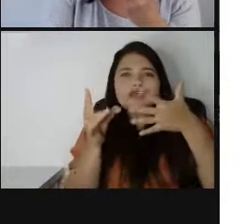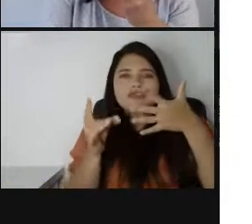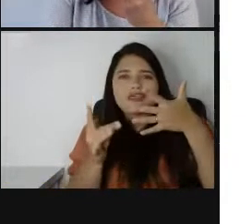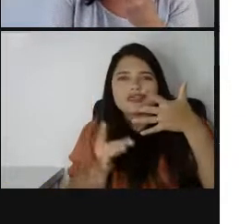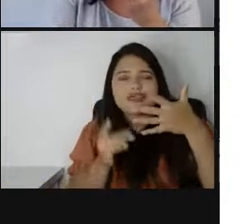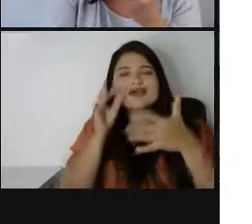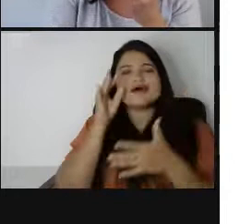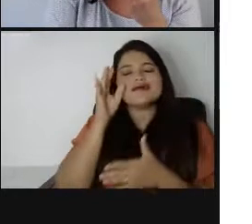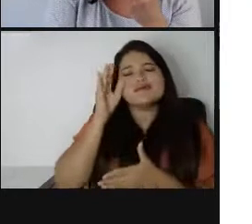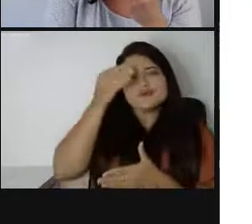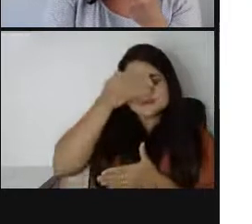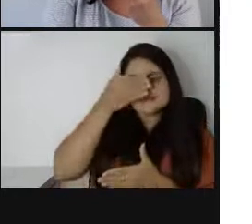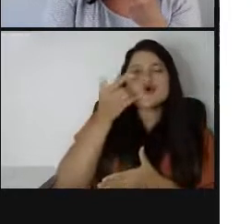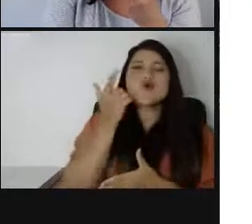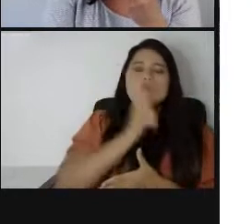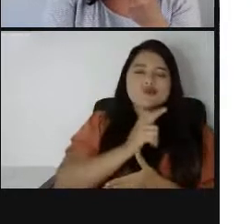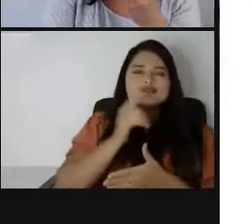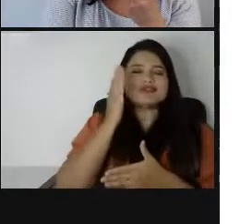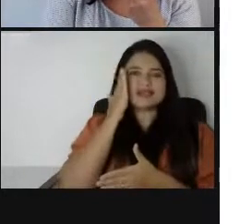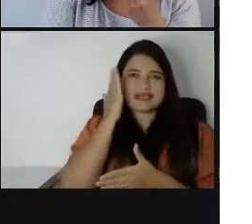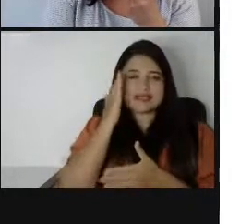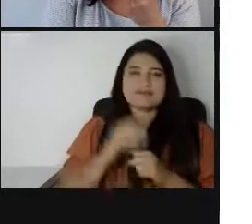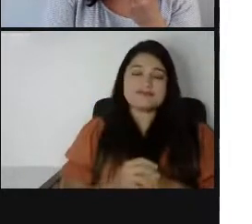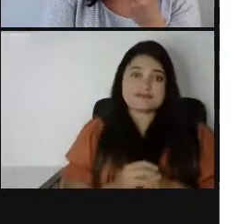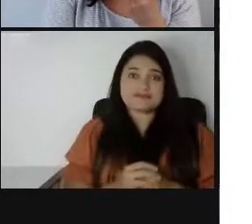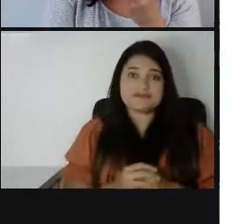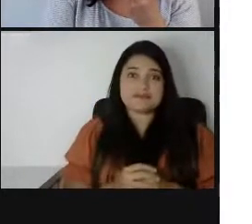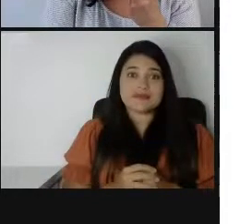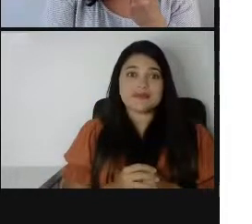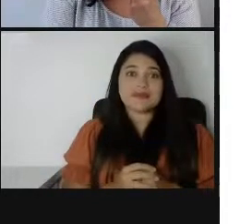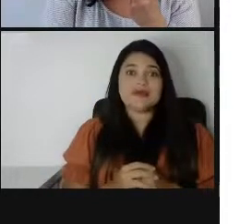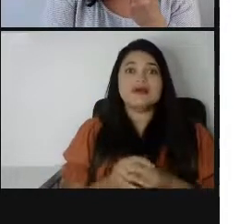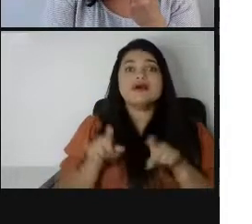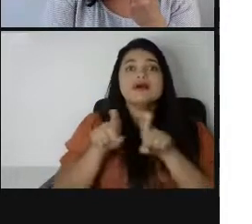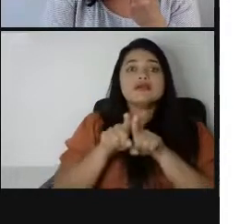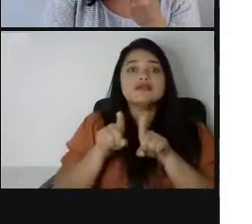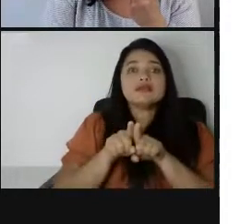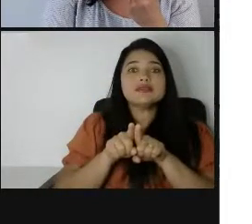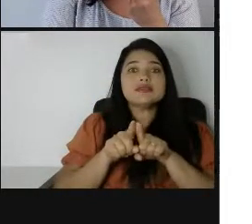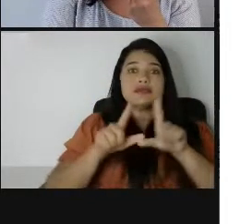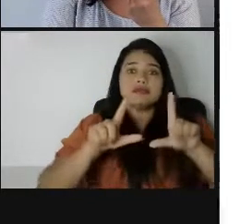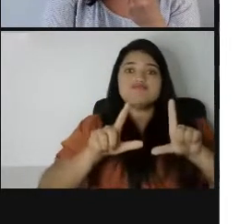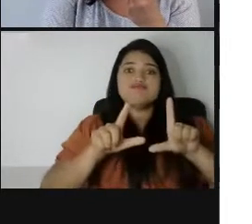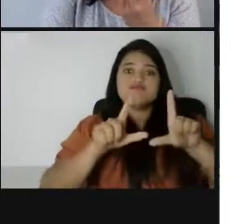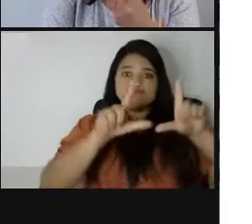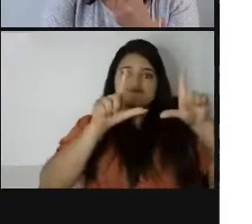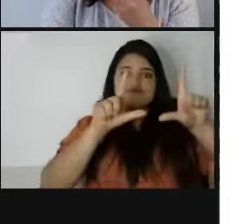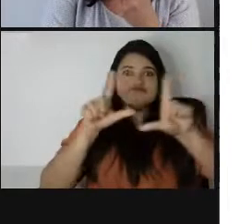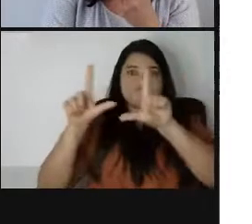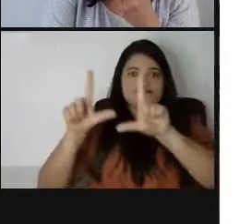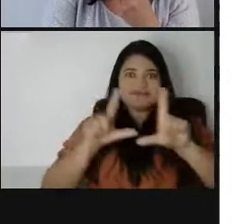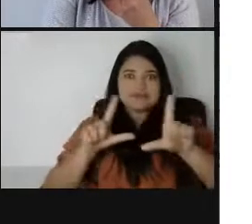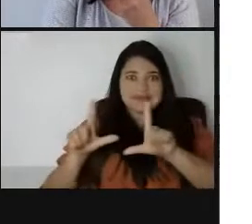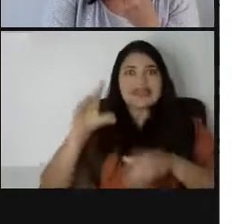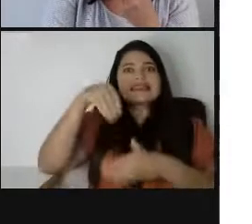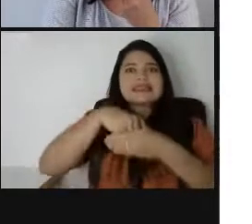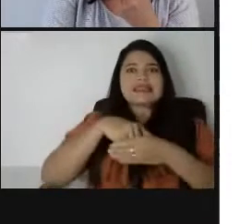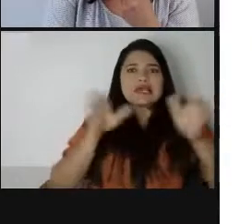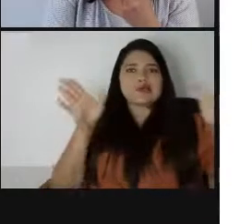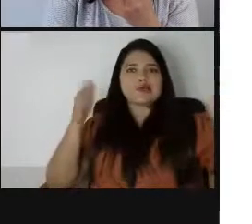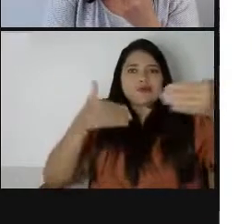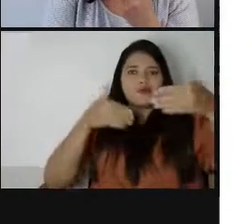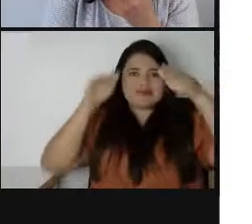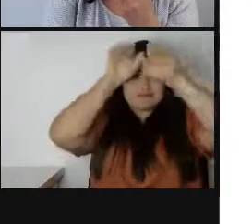possam acompanhar. Há também a situação da interpretação em cabine, fazendo